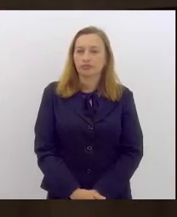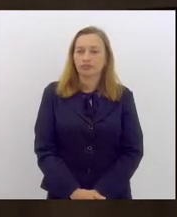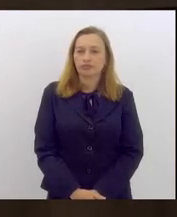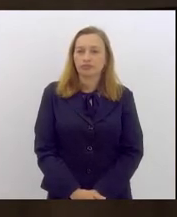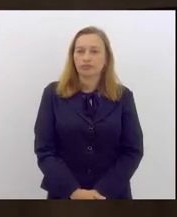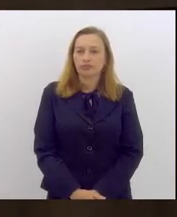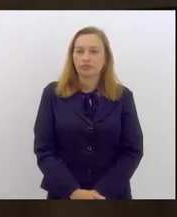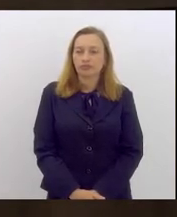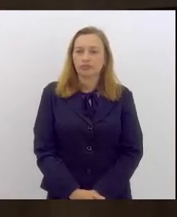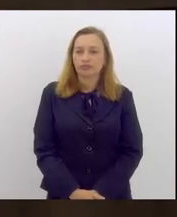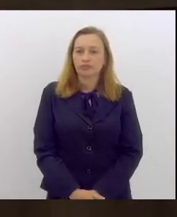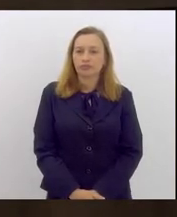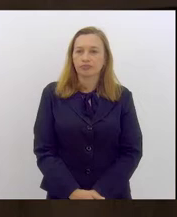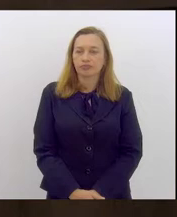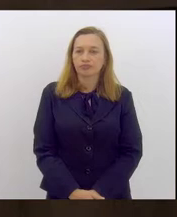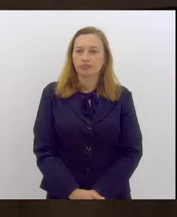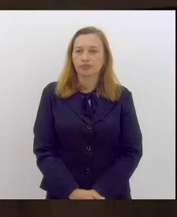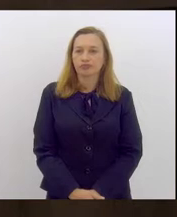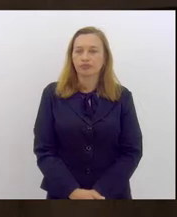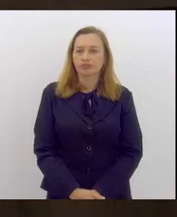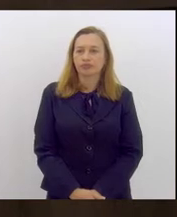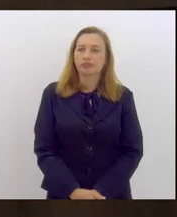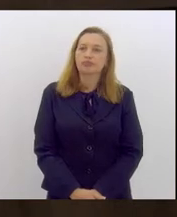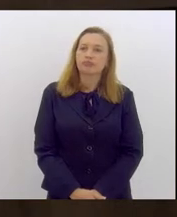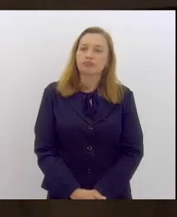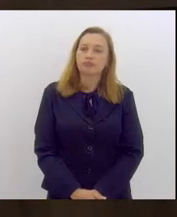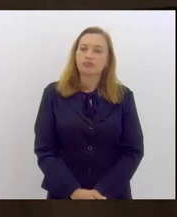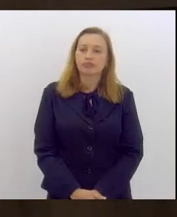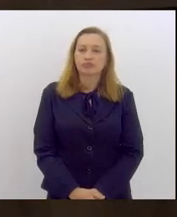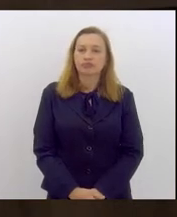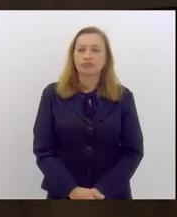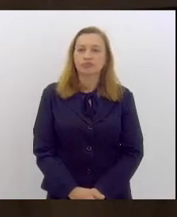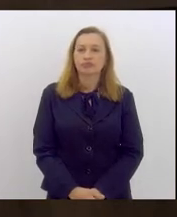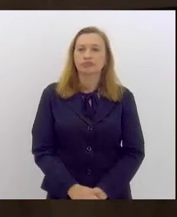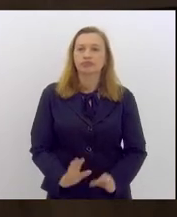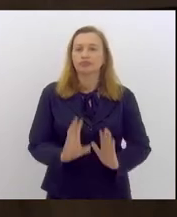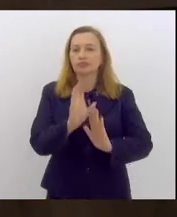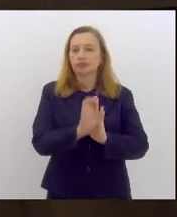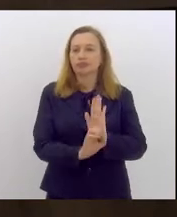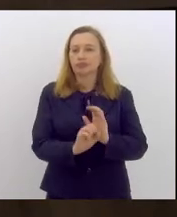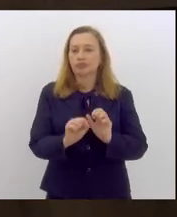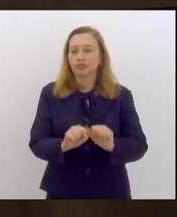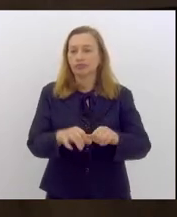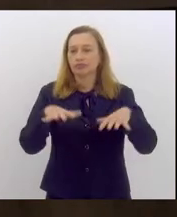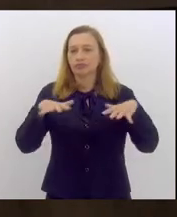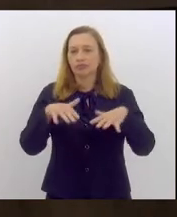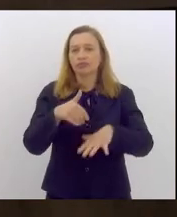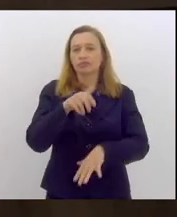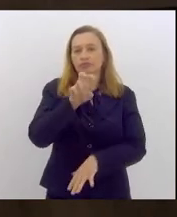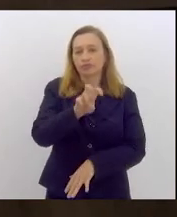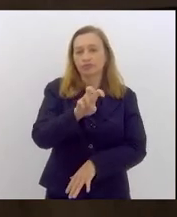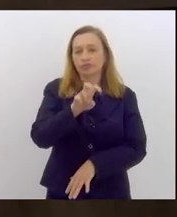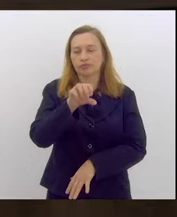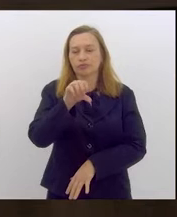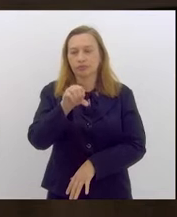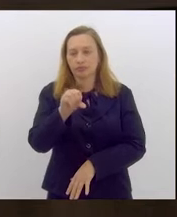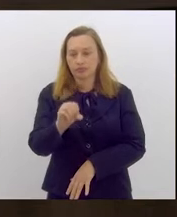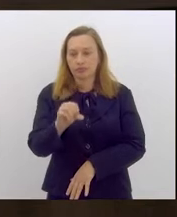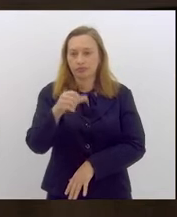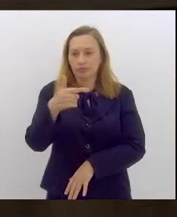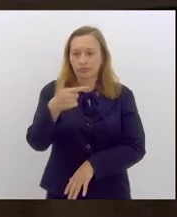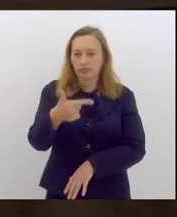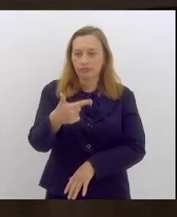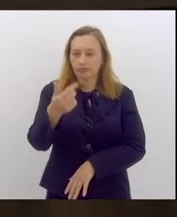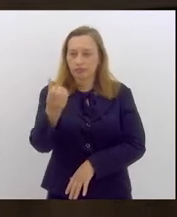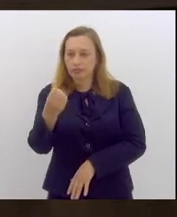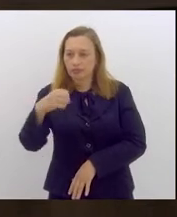parecer sobre as emendas de plenário ao projeto de lei 5069 de